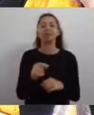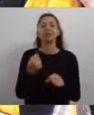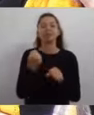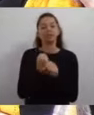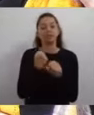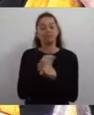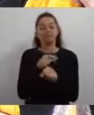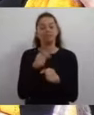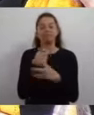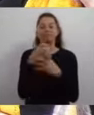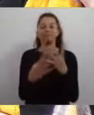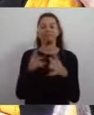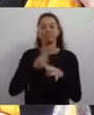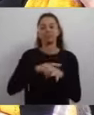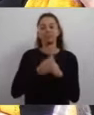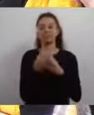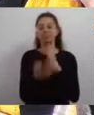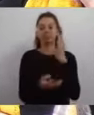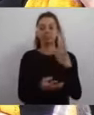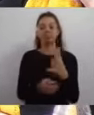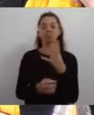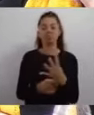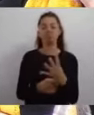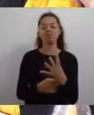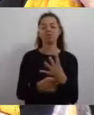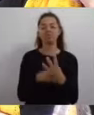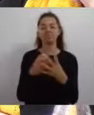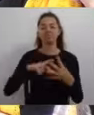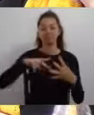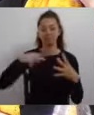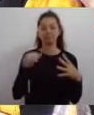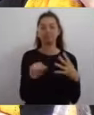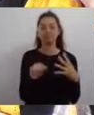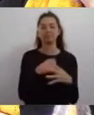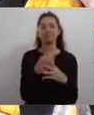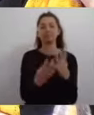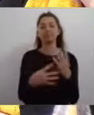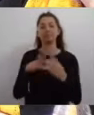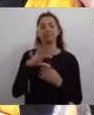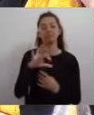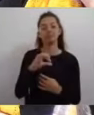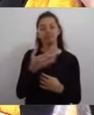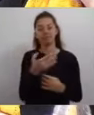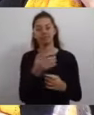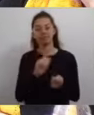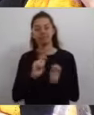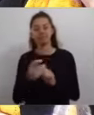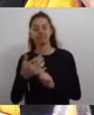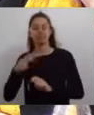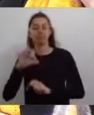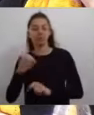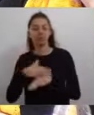4 direções municipais e passa a completar 18 departamentos em vez de 17, passa de 40 para